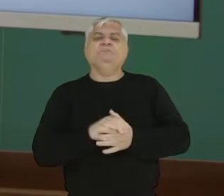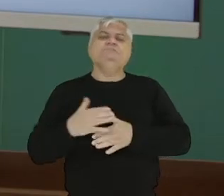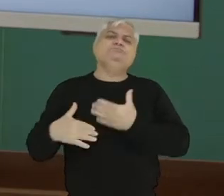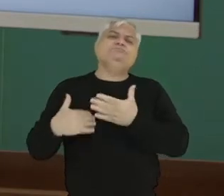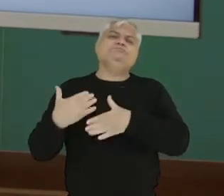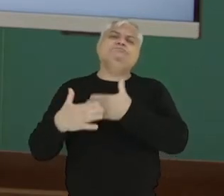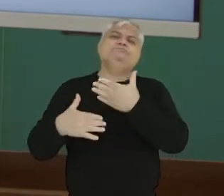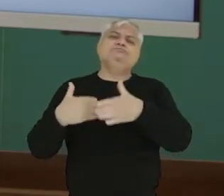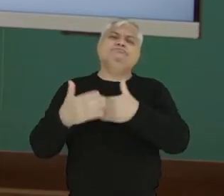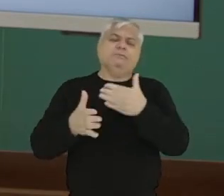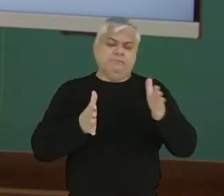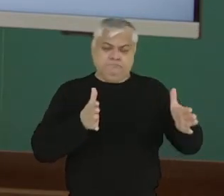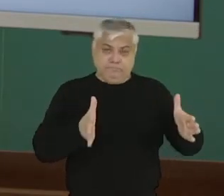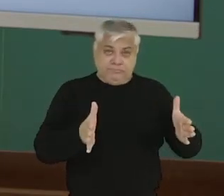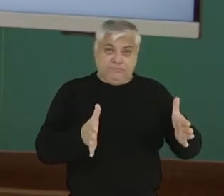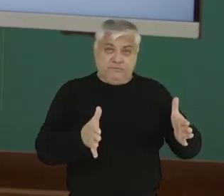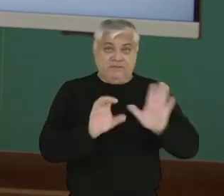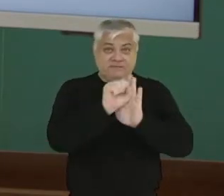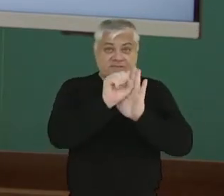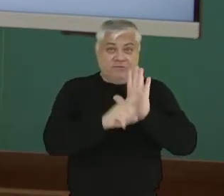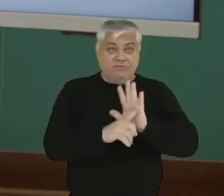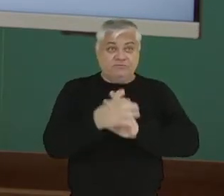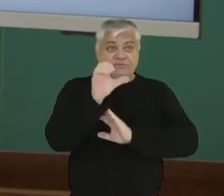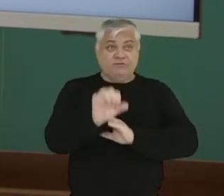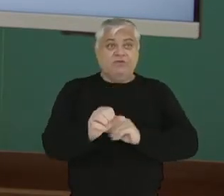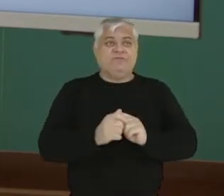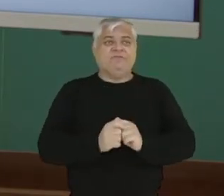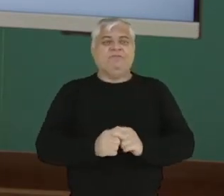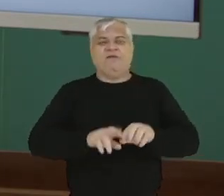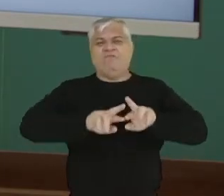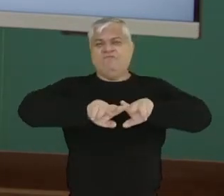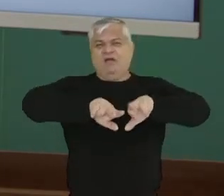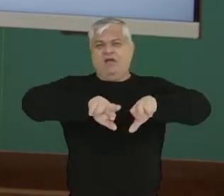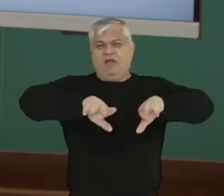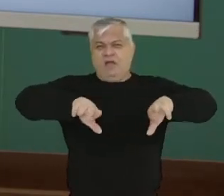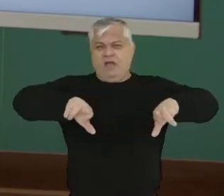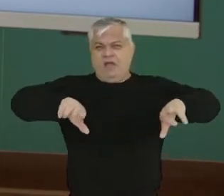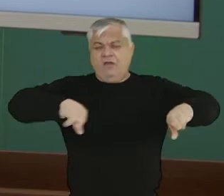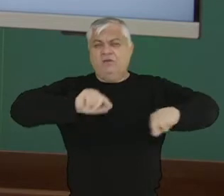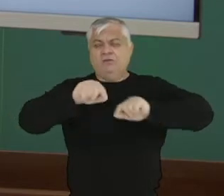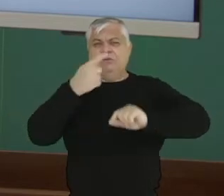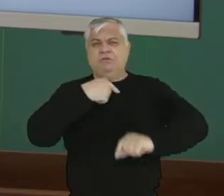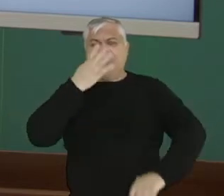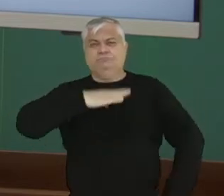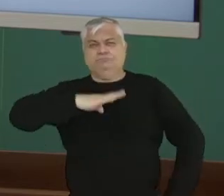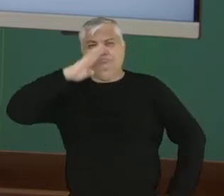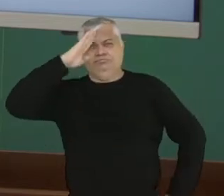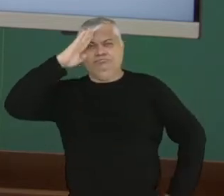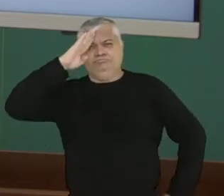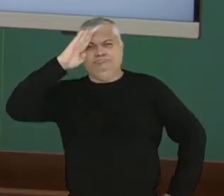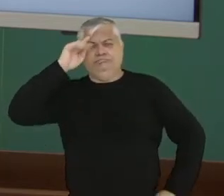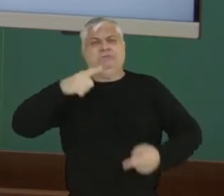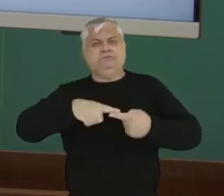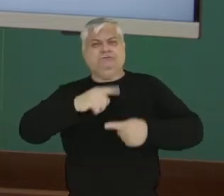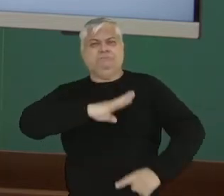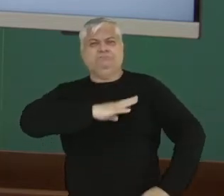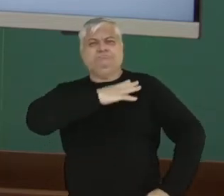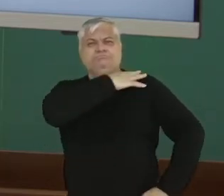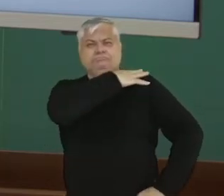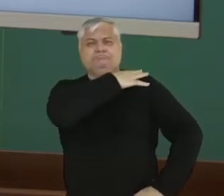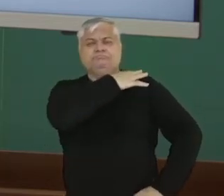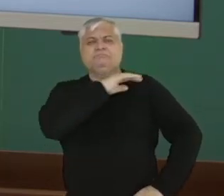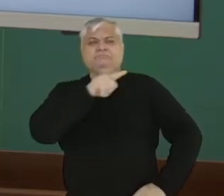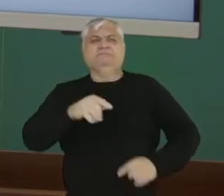do século XIX, foram várias as demandas militares nas quais o exército